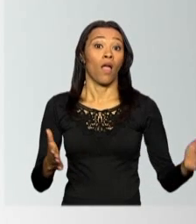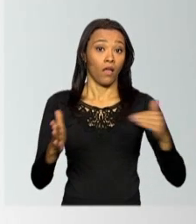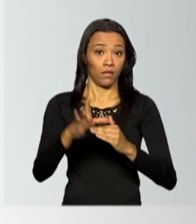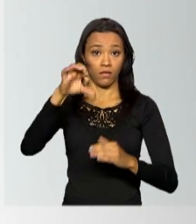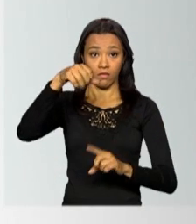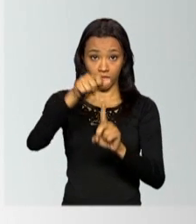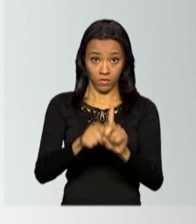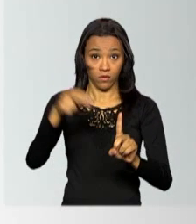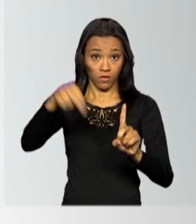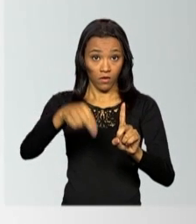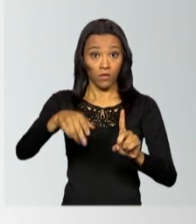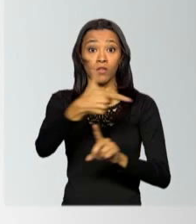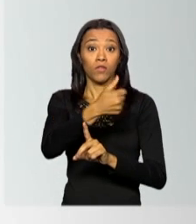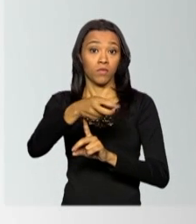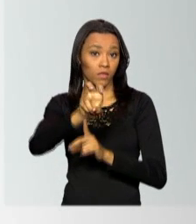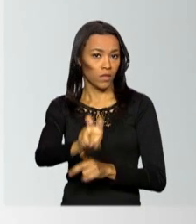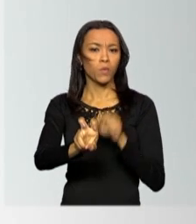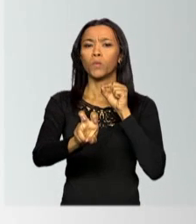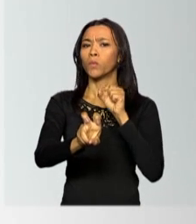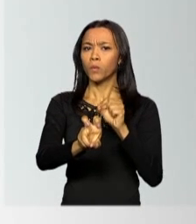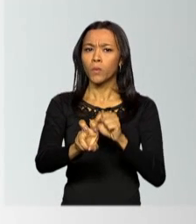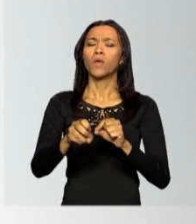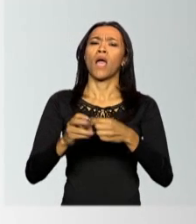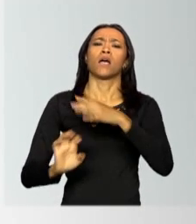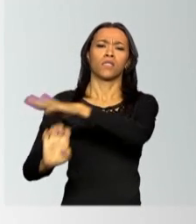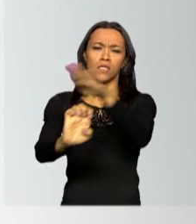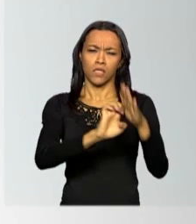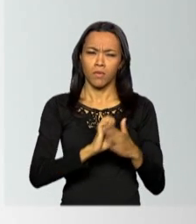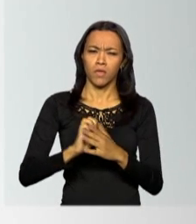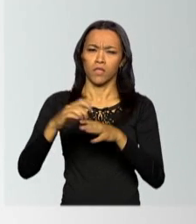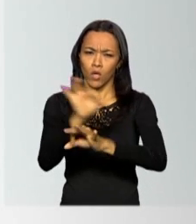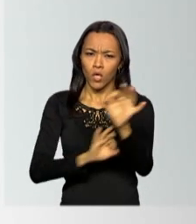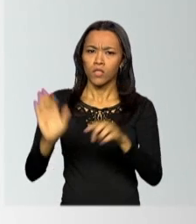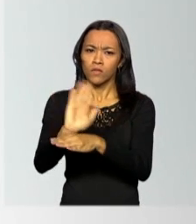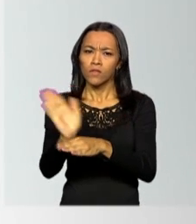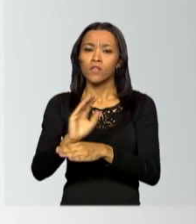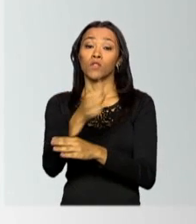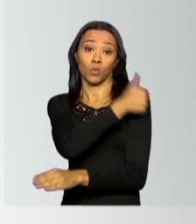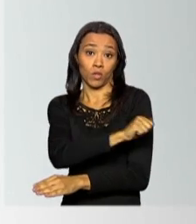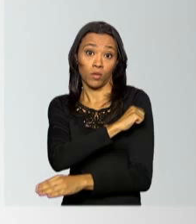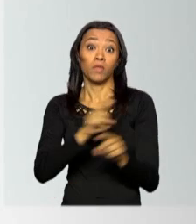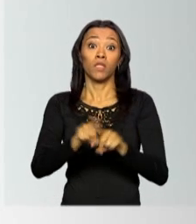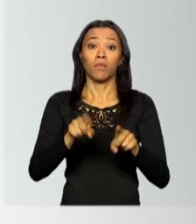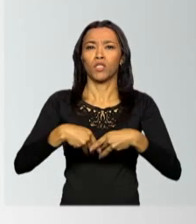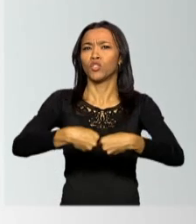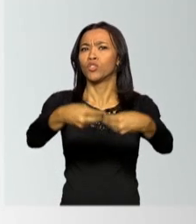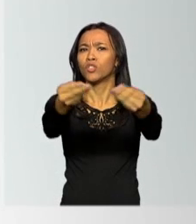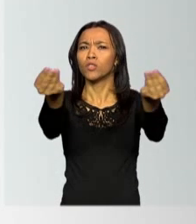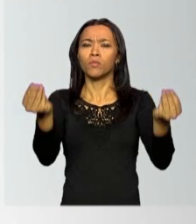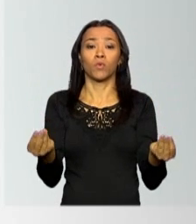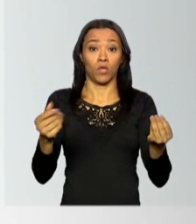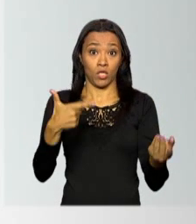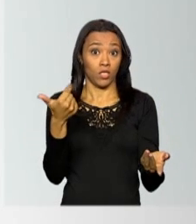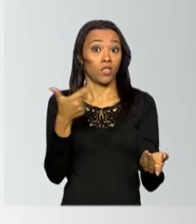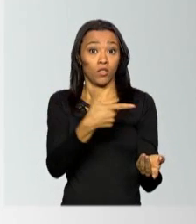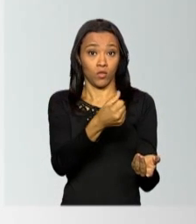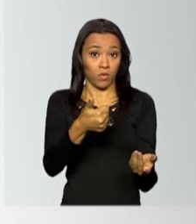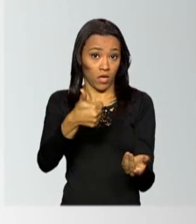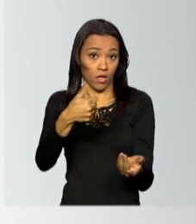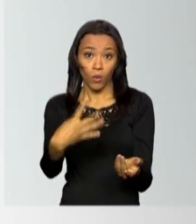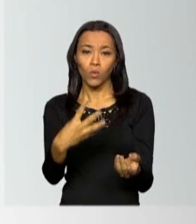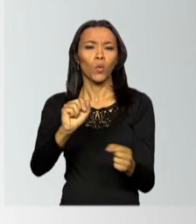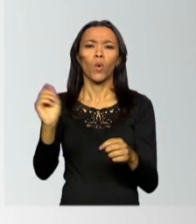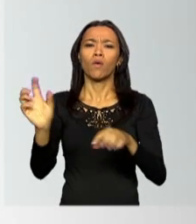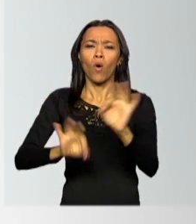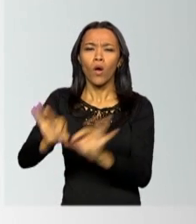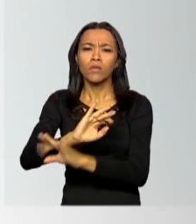até 9 de novembro de 2015, as produtoras cariocas e distribuidoras nacionais que tiveram em 2014